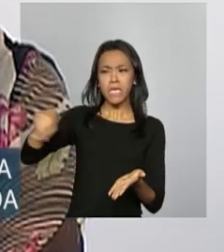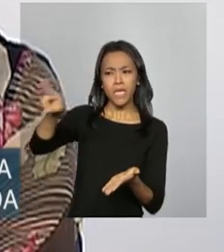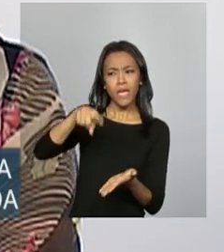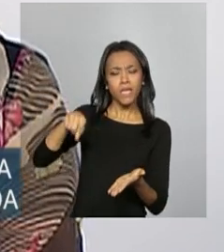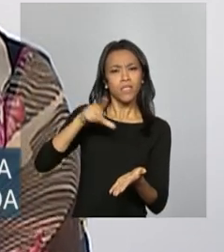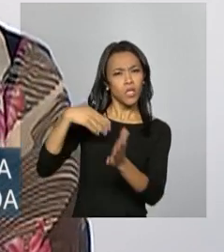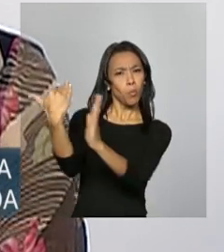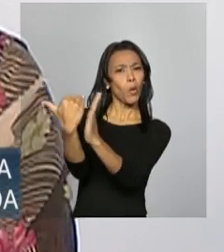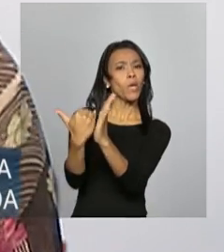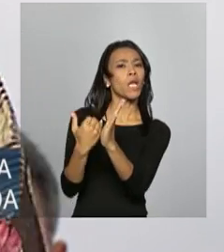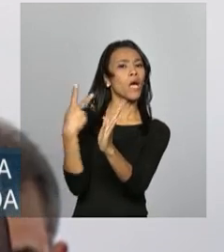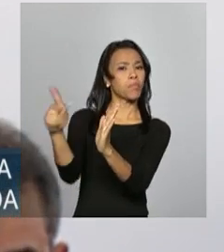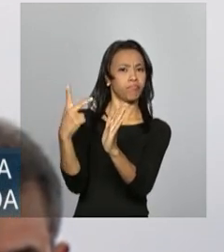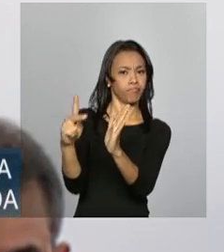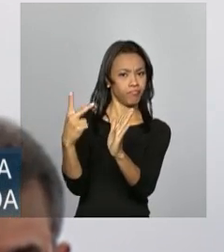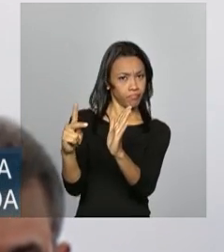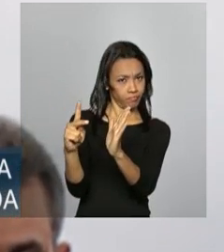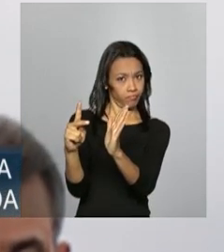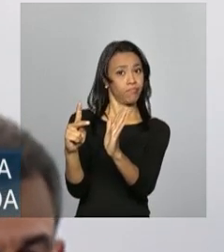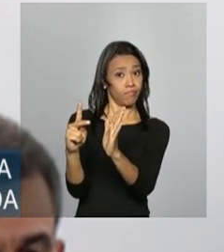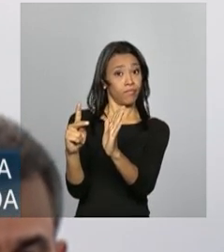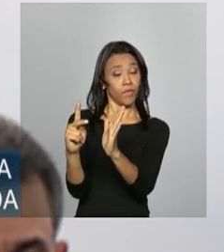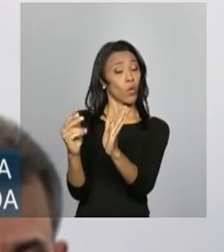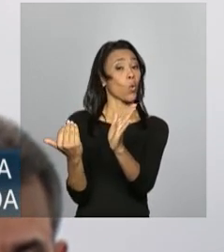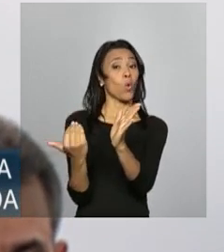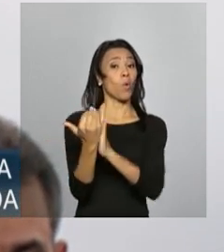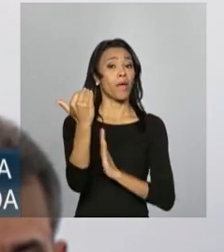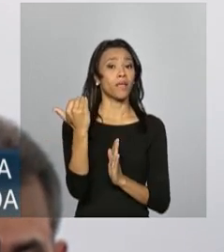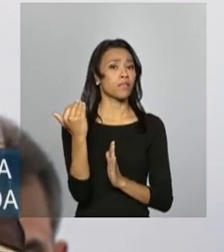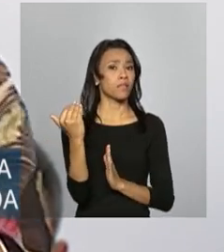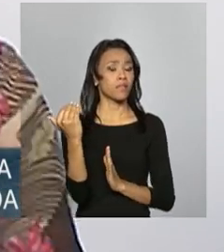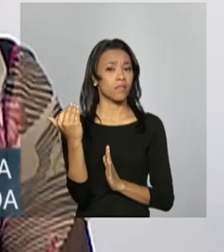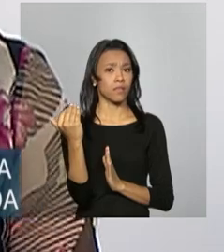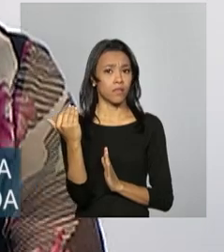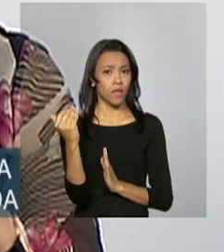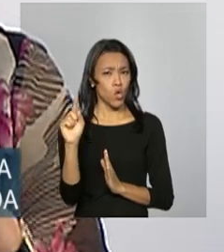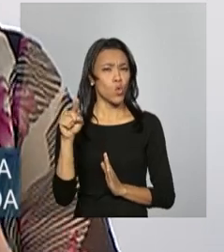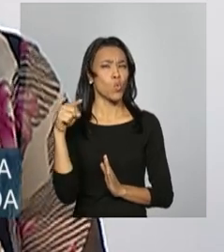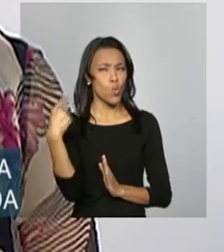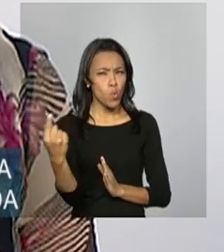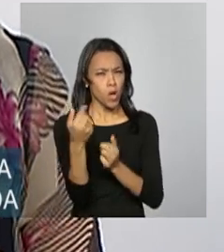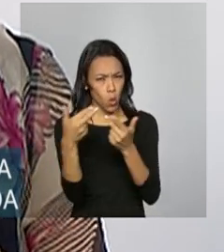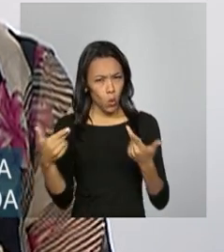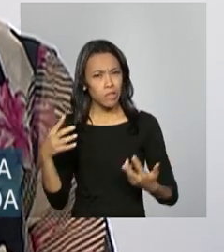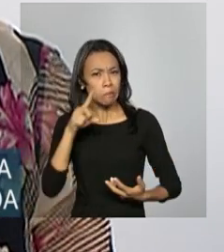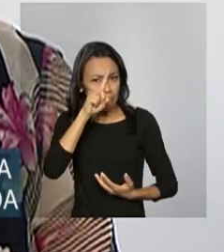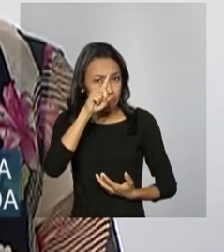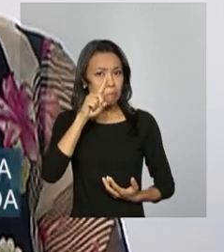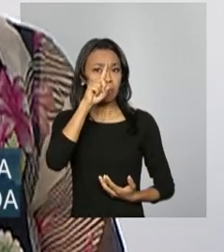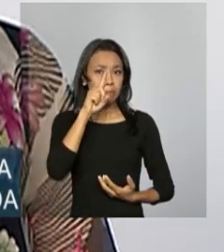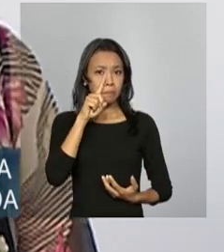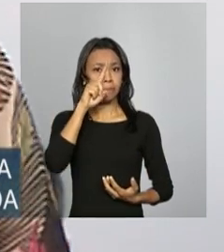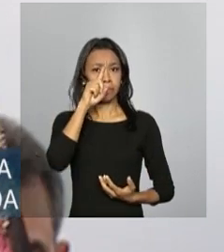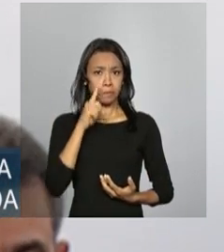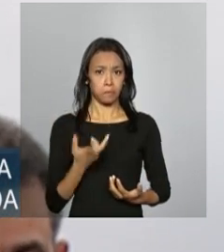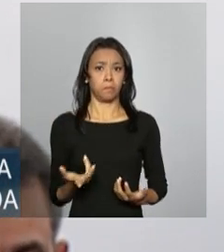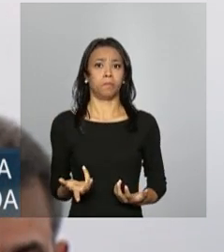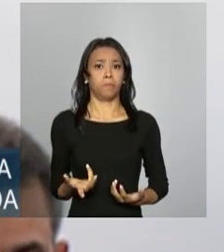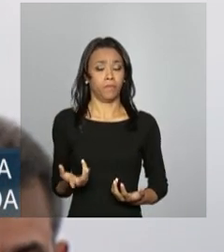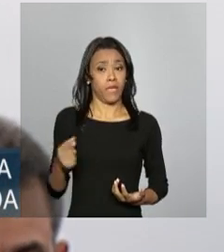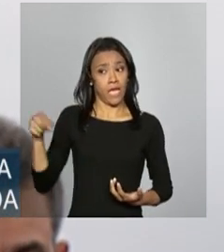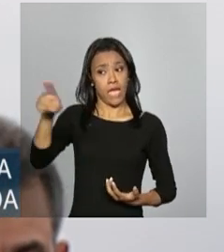programa. O programa deles começa com uma coisa muito grave.